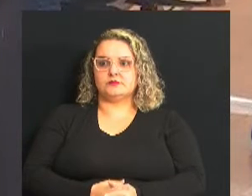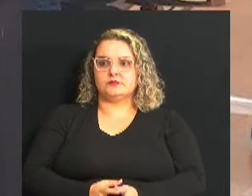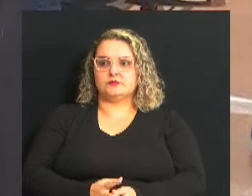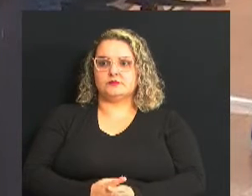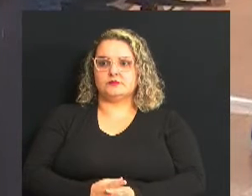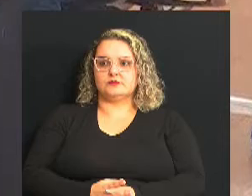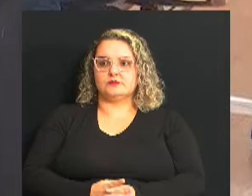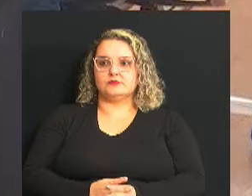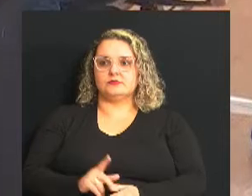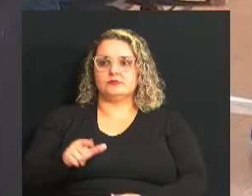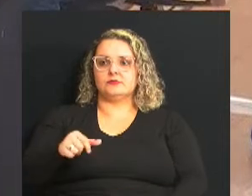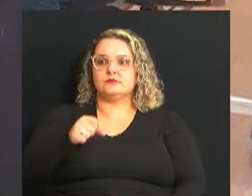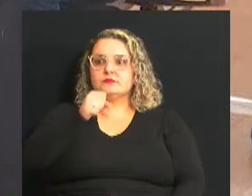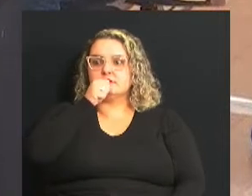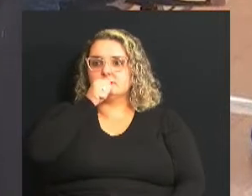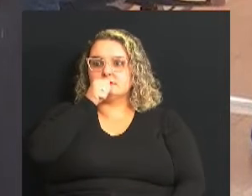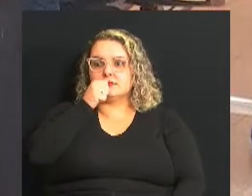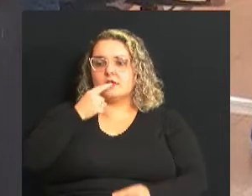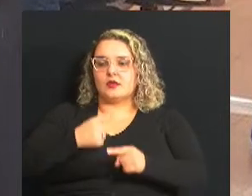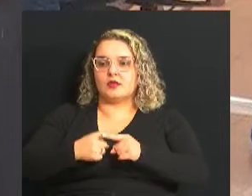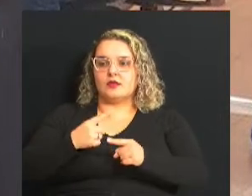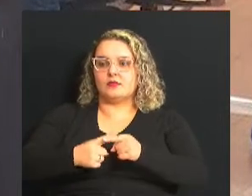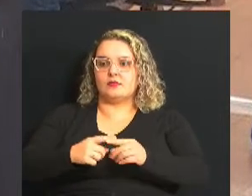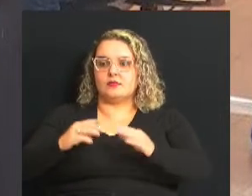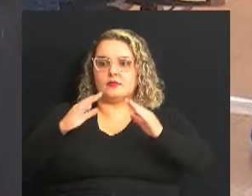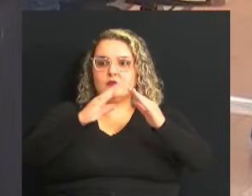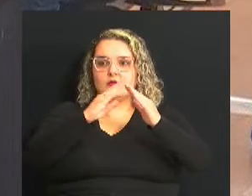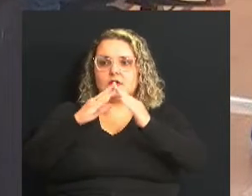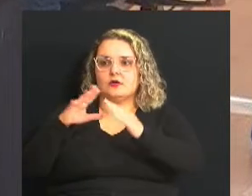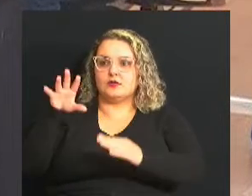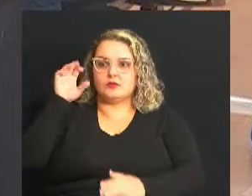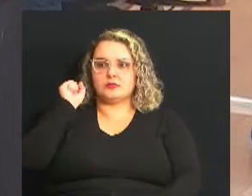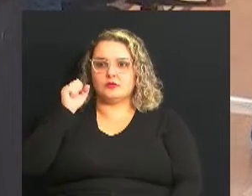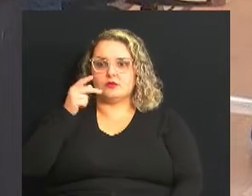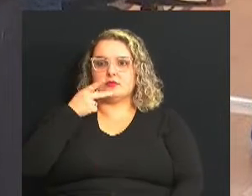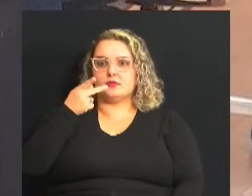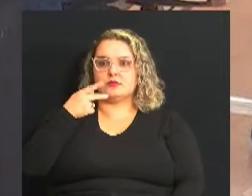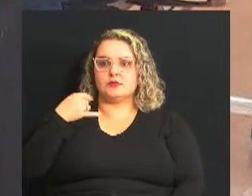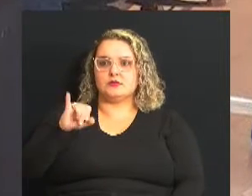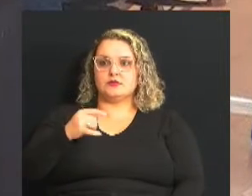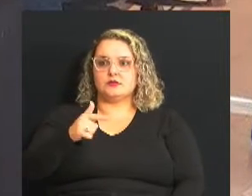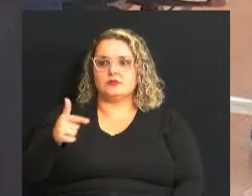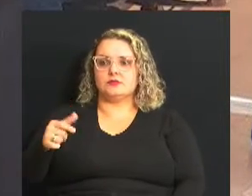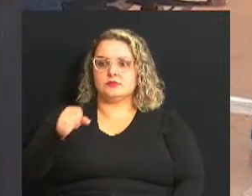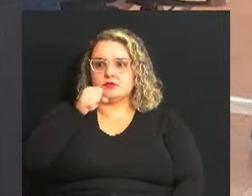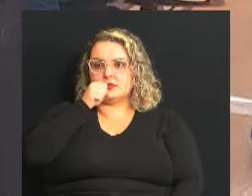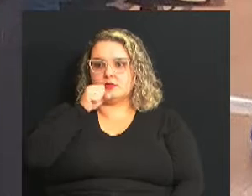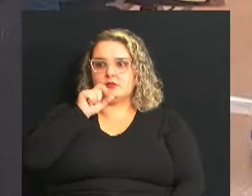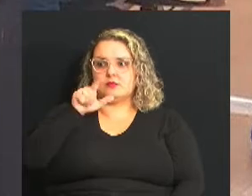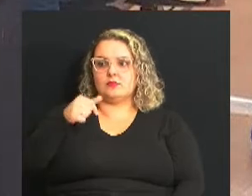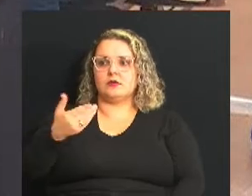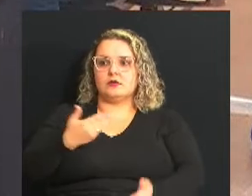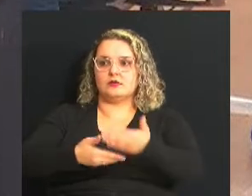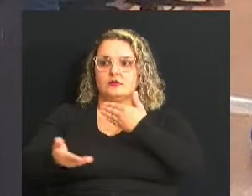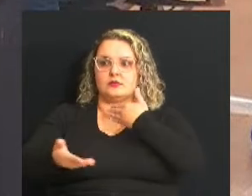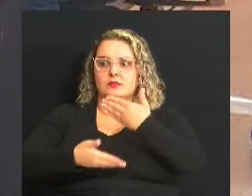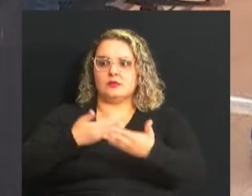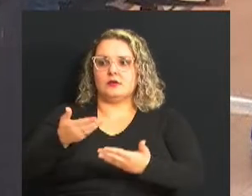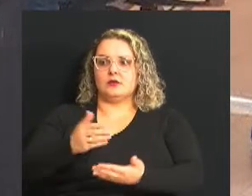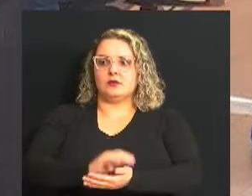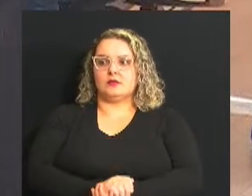Depois você vai falar no microfone, porque o pessoal em casa não escuta vocês sem o microfone. Mas aí depois a gente interage.